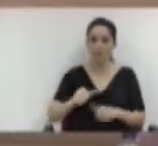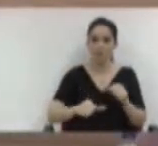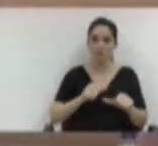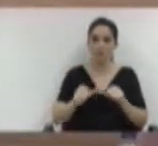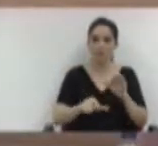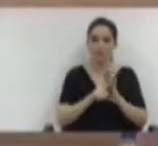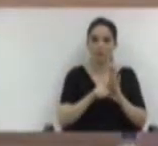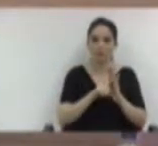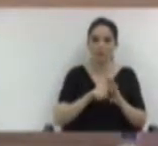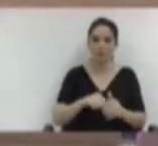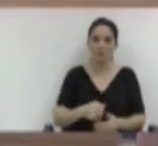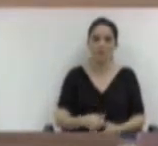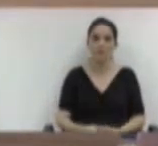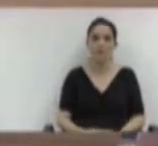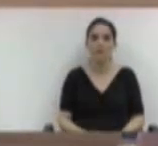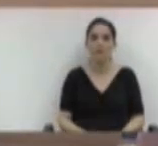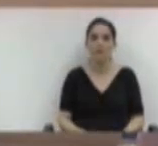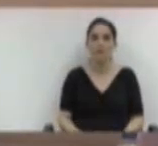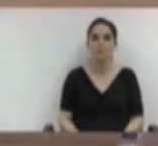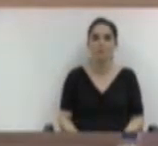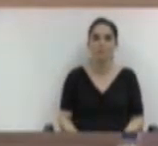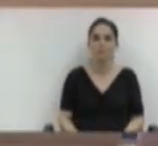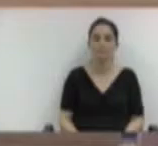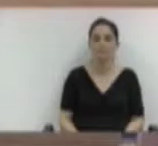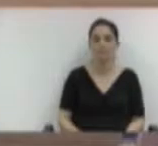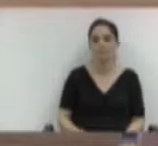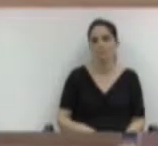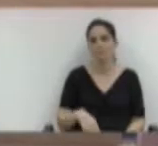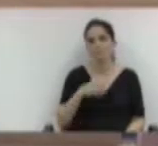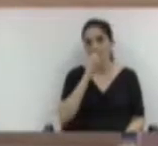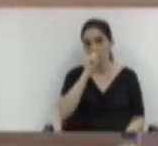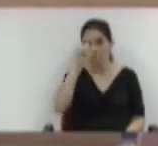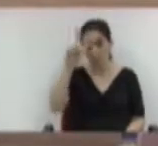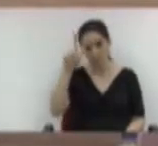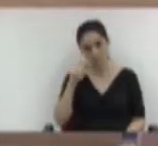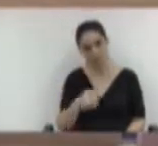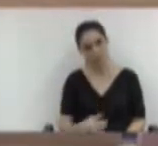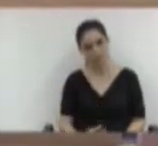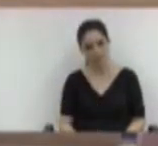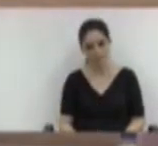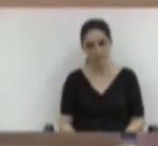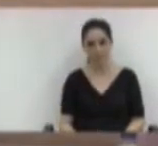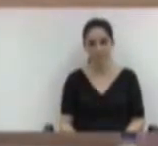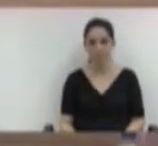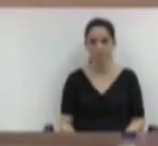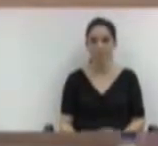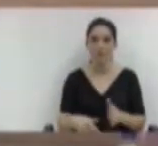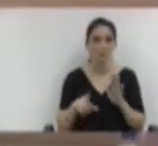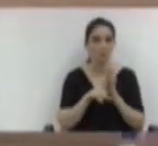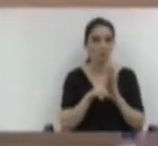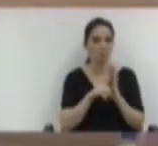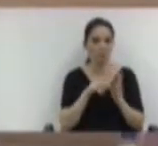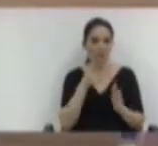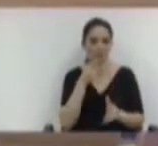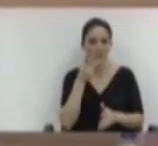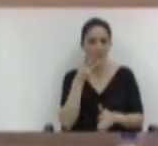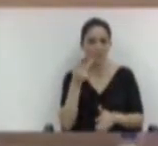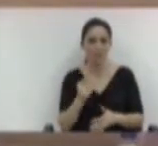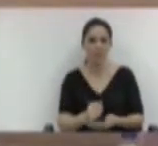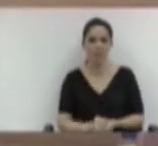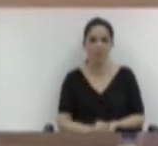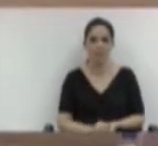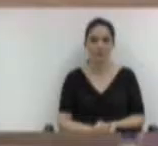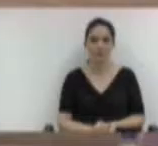Municipal 5.351, de 4 de junho de 2014, que é uma lei referente ao recolhimento